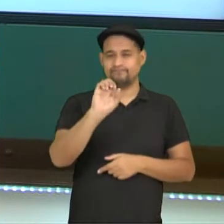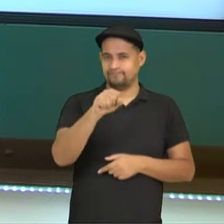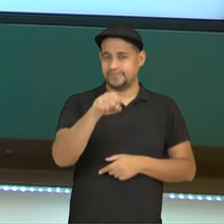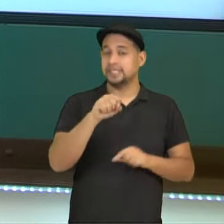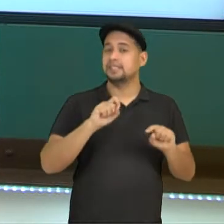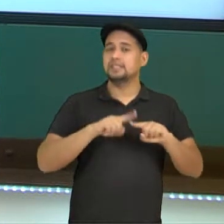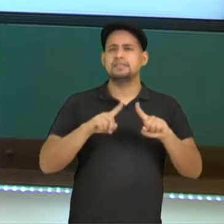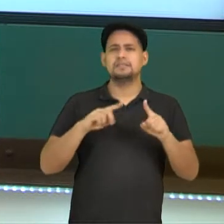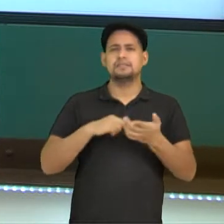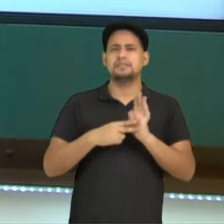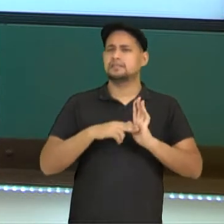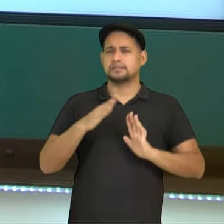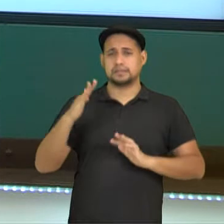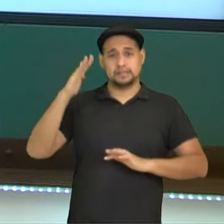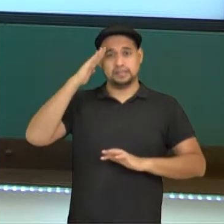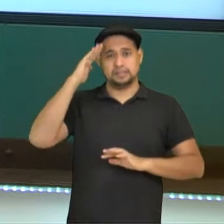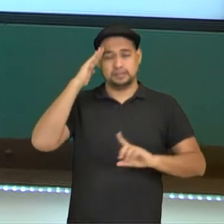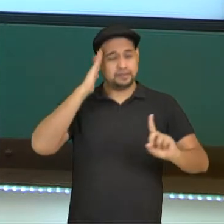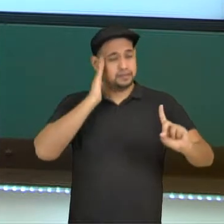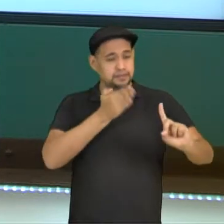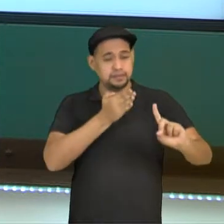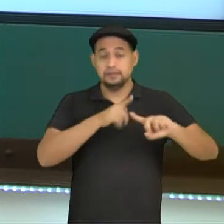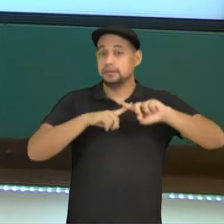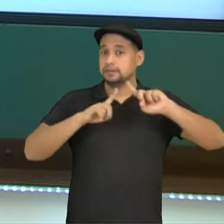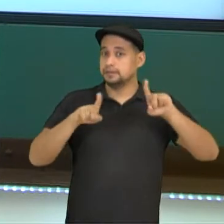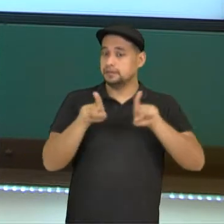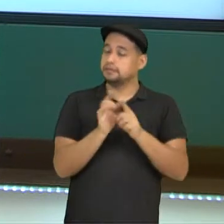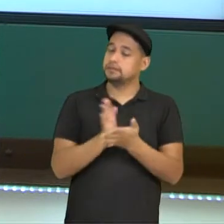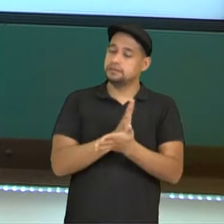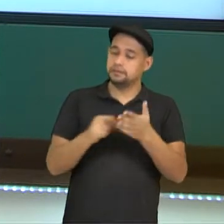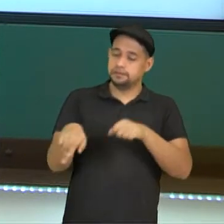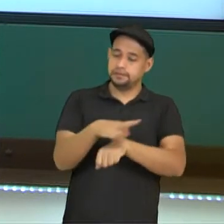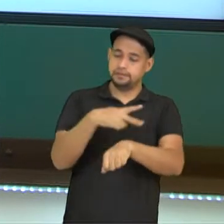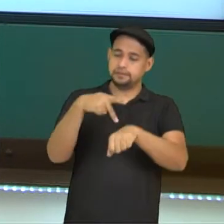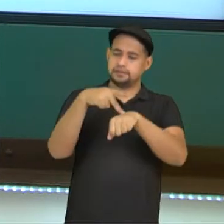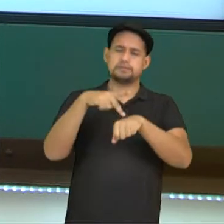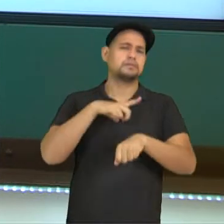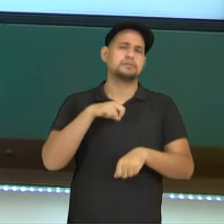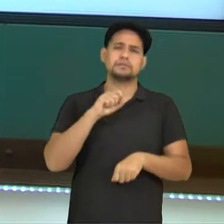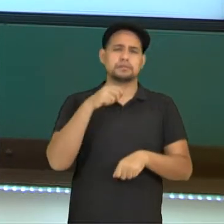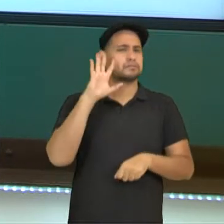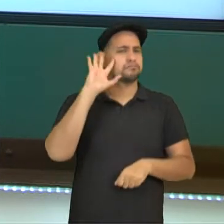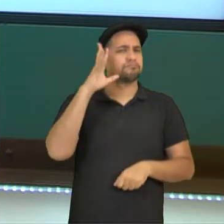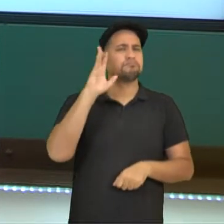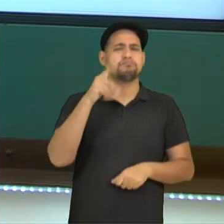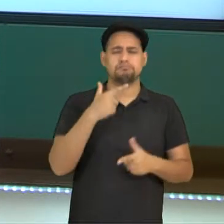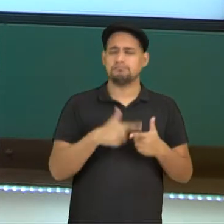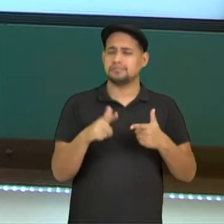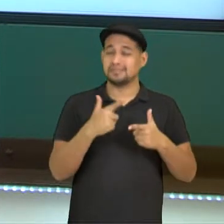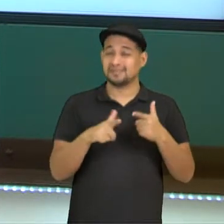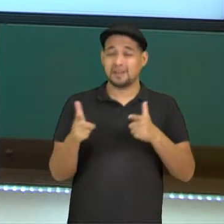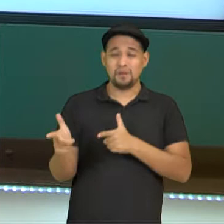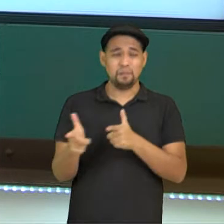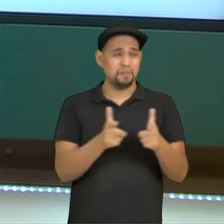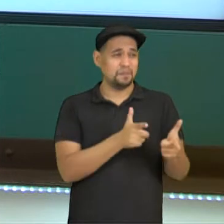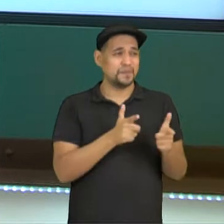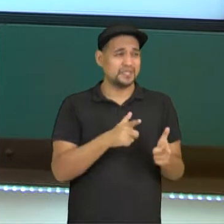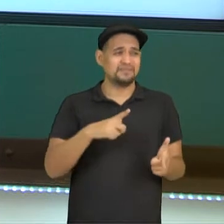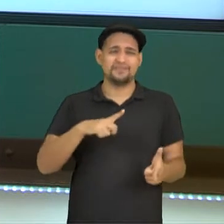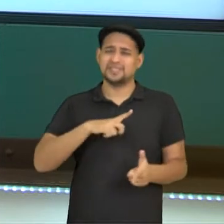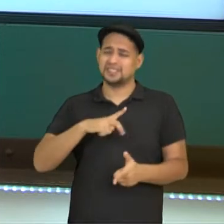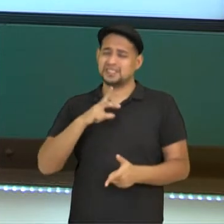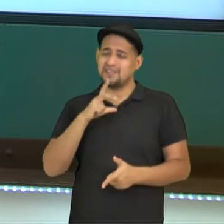um enfrentamento militar direto. Em outros países, contudo, ocorreram conflitos armados que envolveram